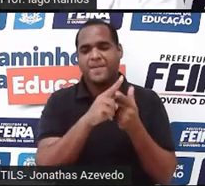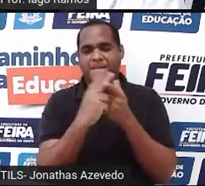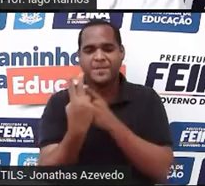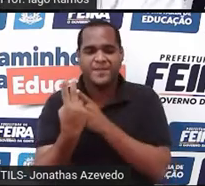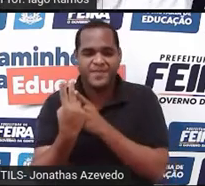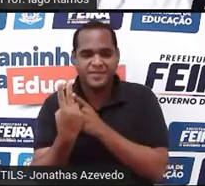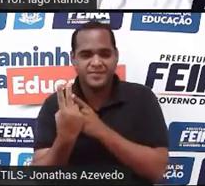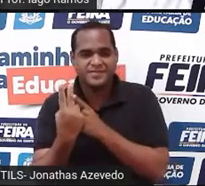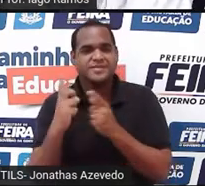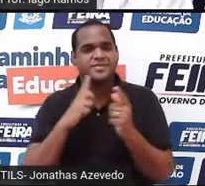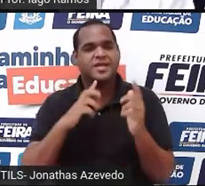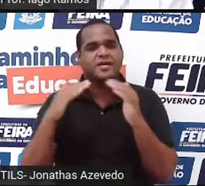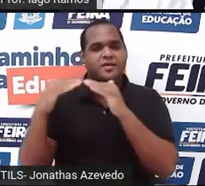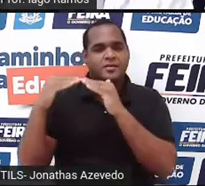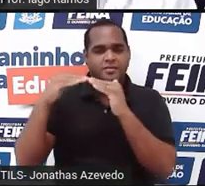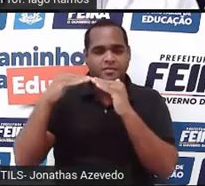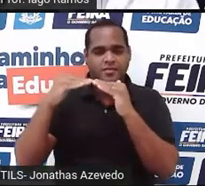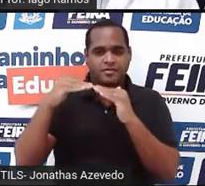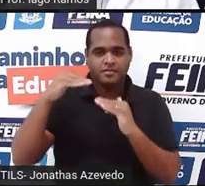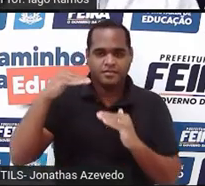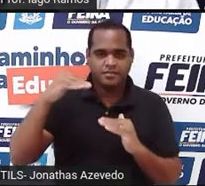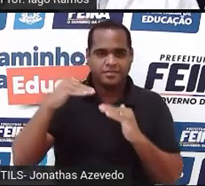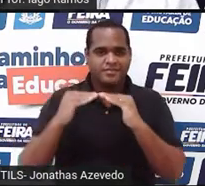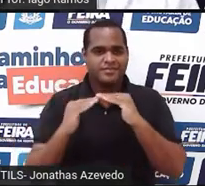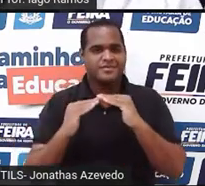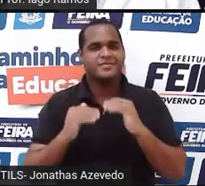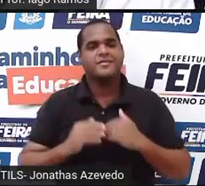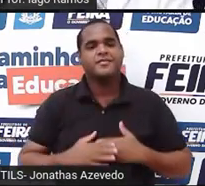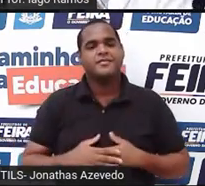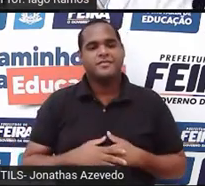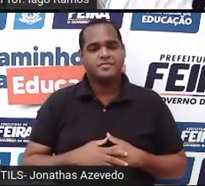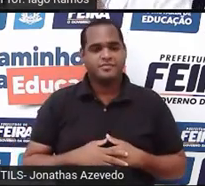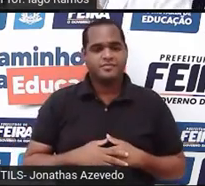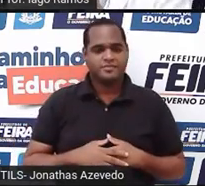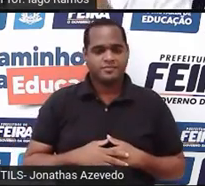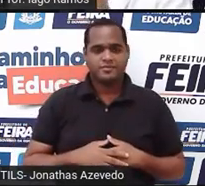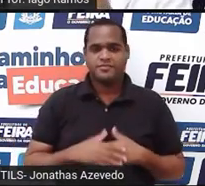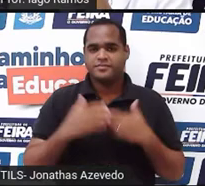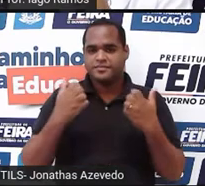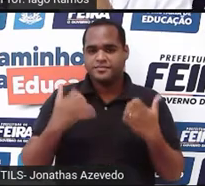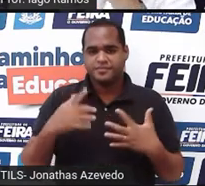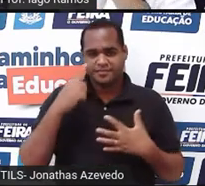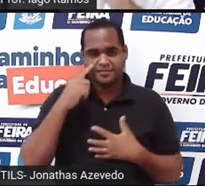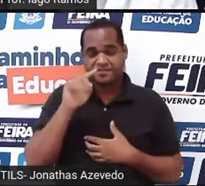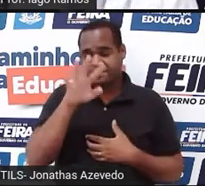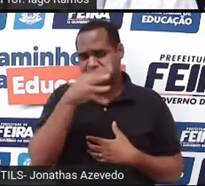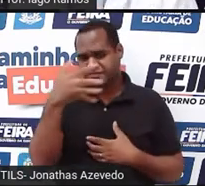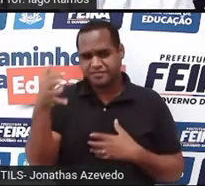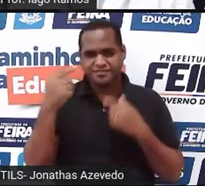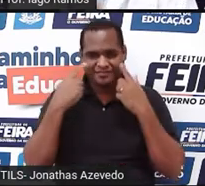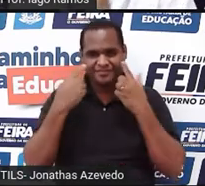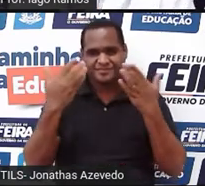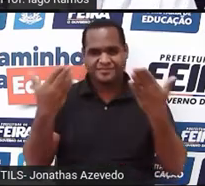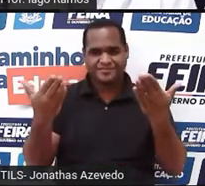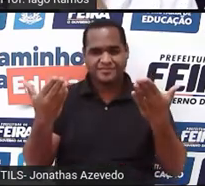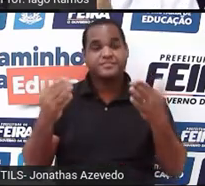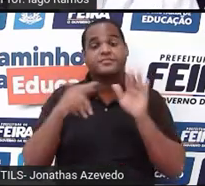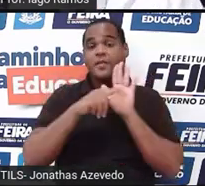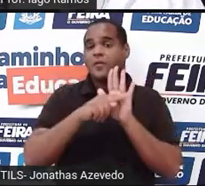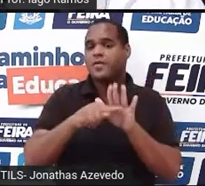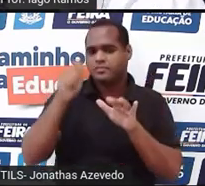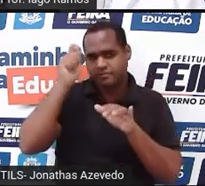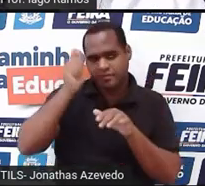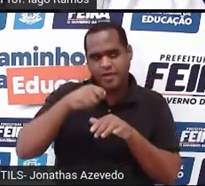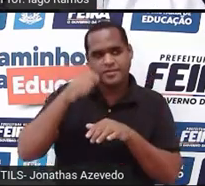proporcionais Tá bom então tá aí esse isso que minha para ajudar a